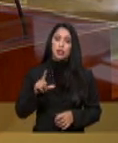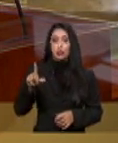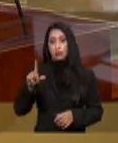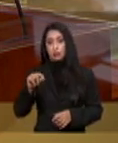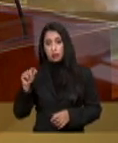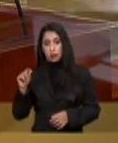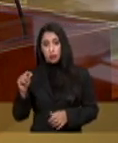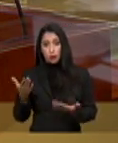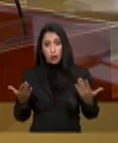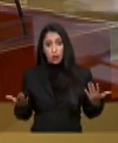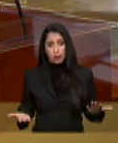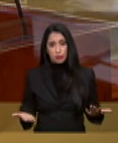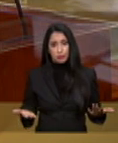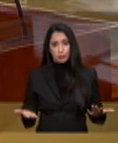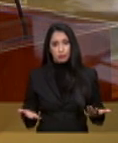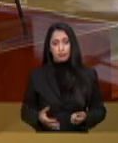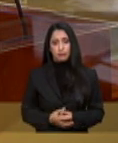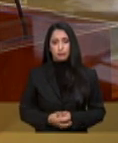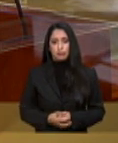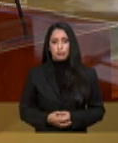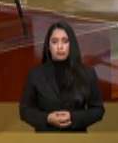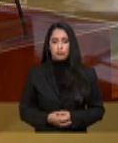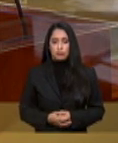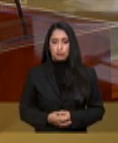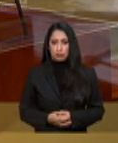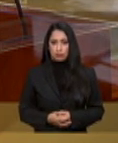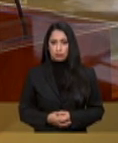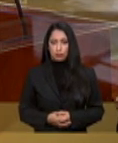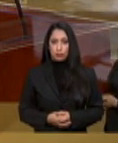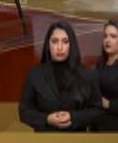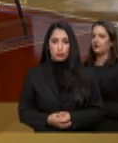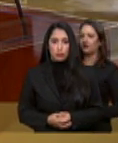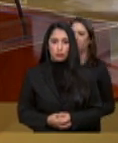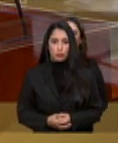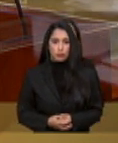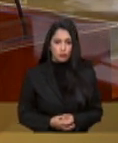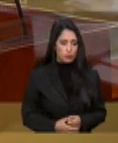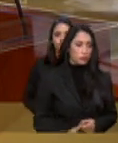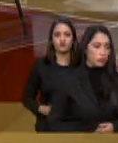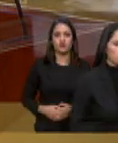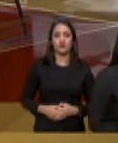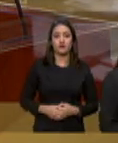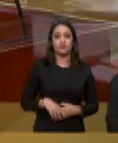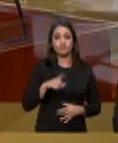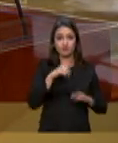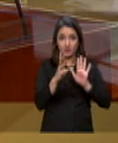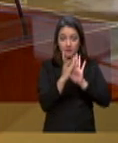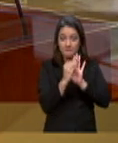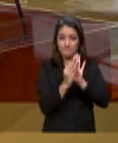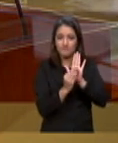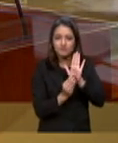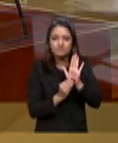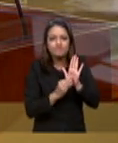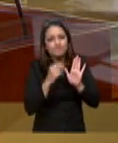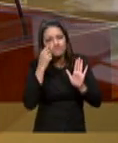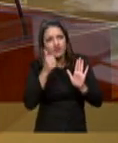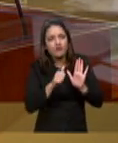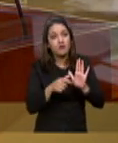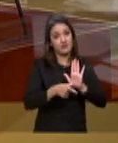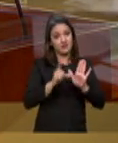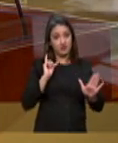legítimas. STF julgação sobre se é possível representação fiscal para fins penais nos crimes contra a Previdência Social.